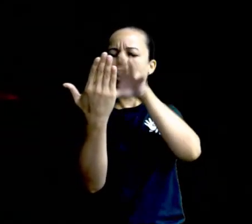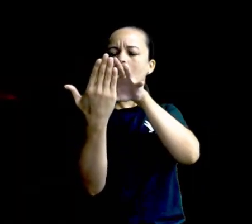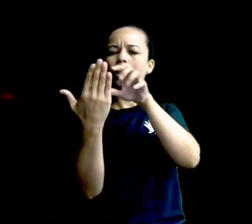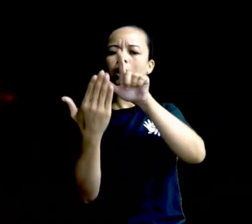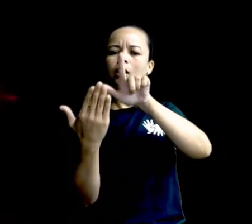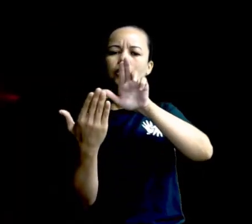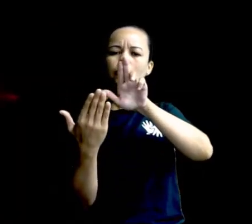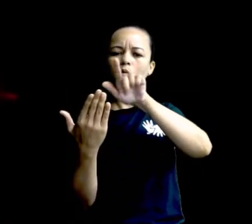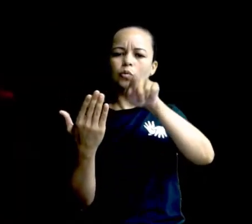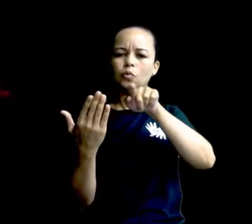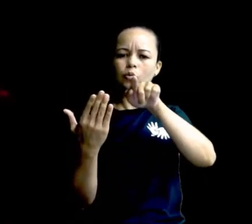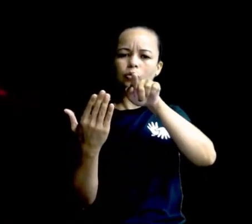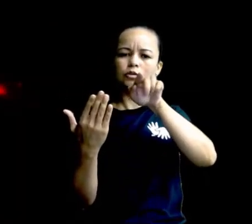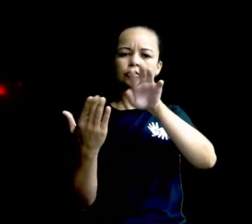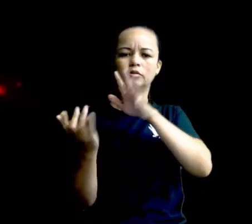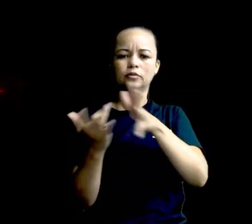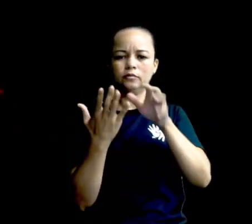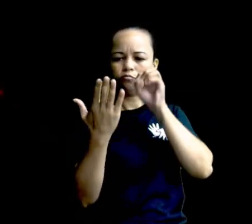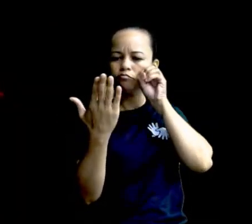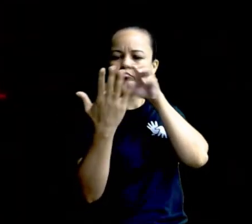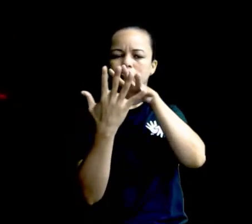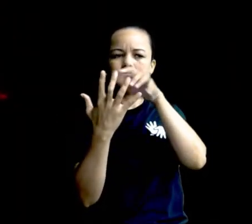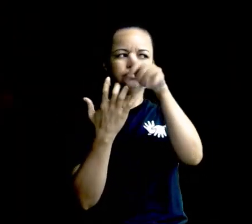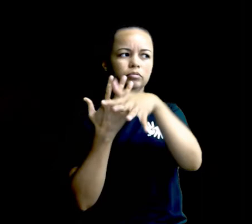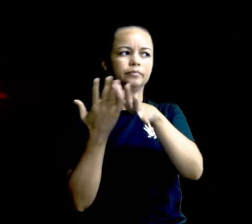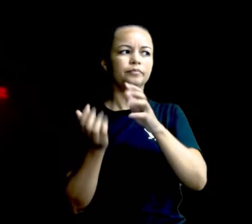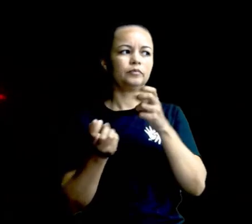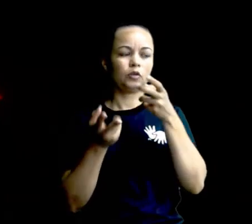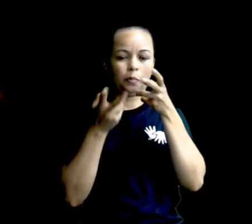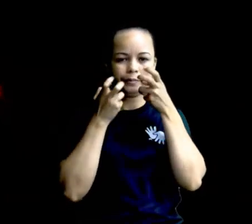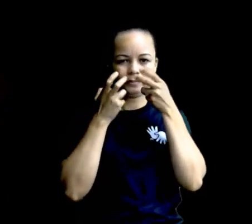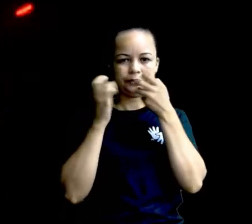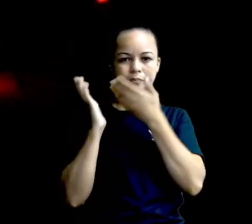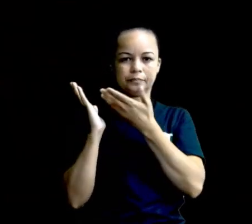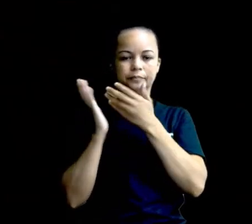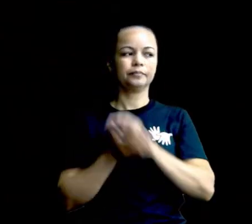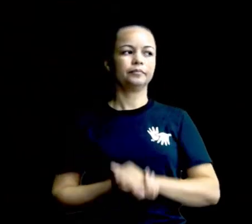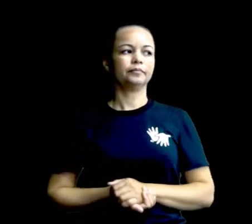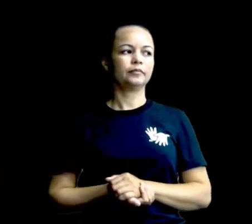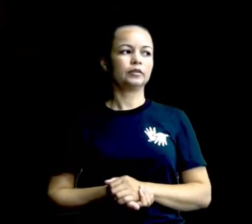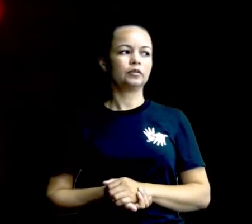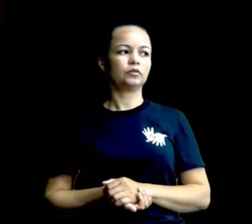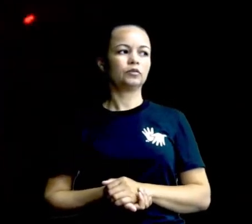não foi? Deixa eu só ajeitar aqui rapidinho. Tá?